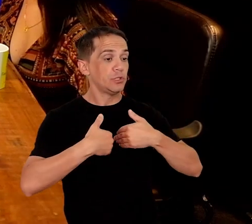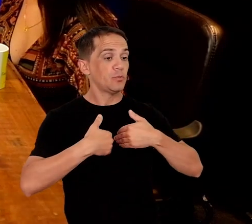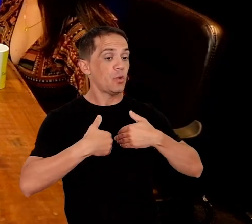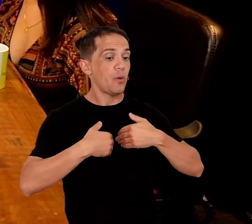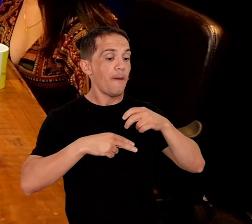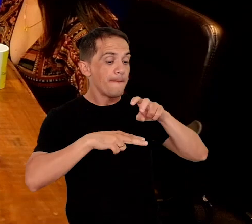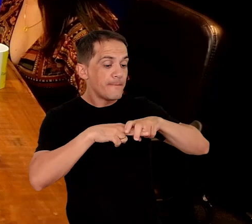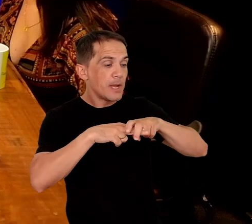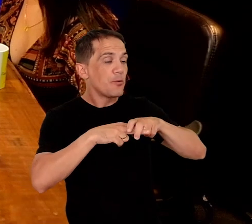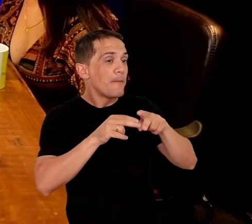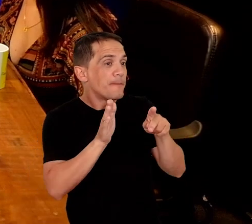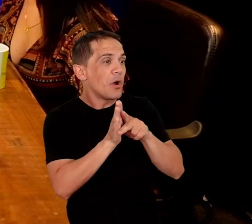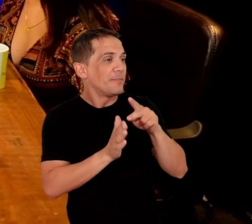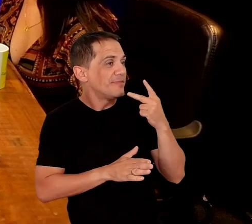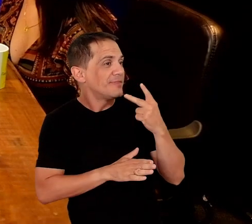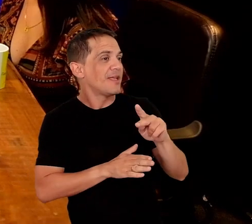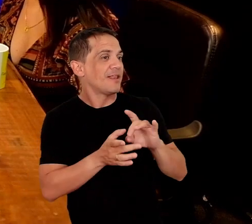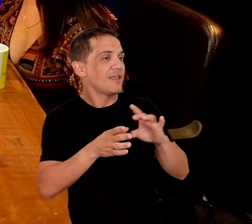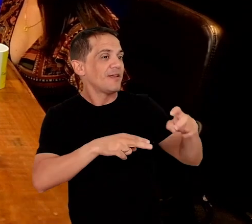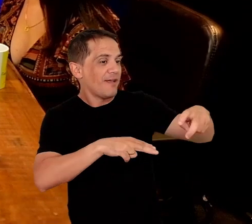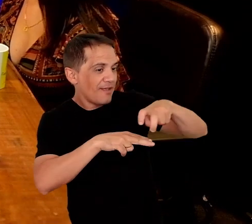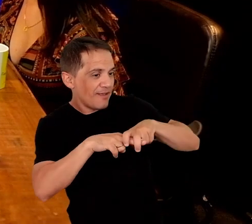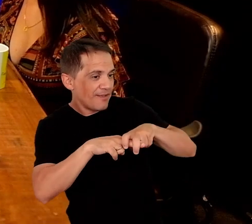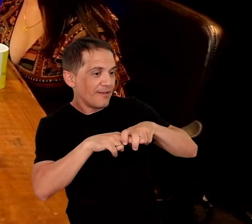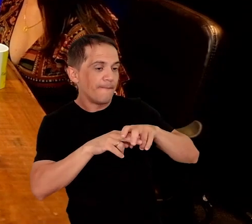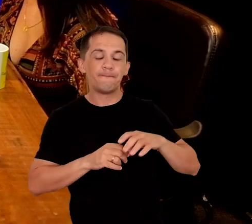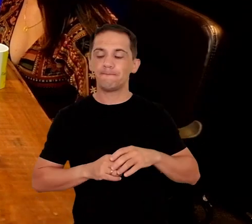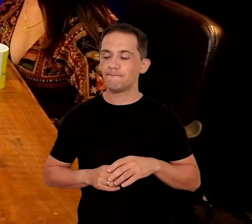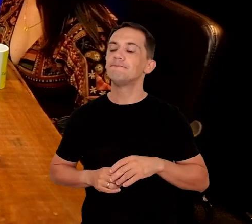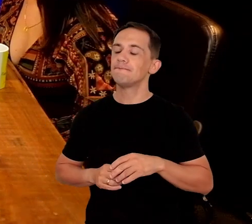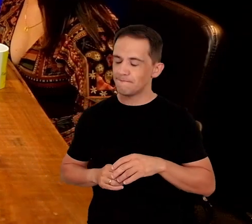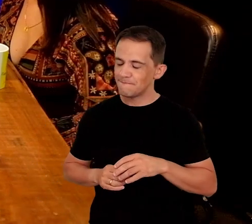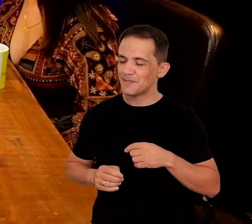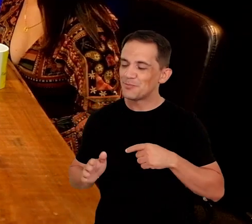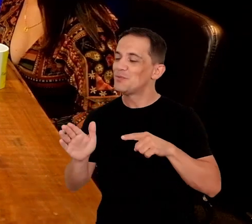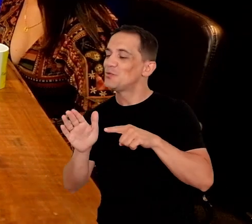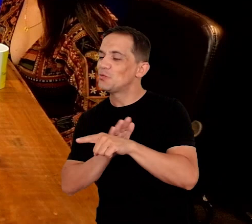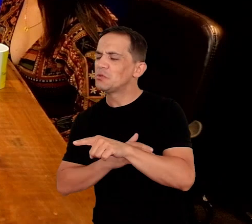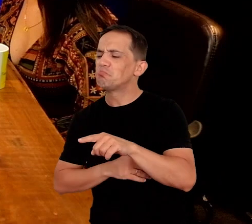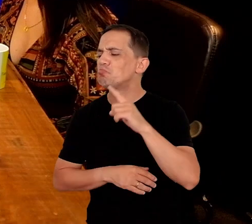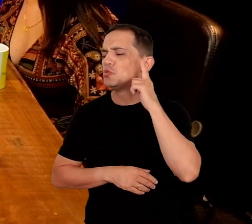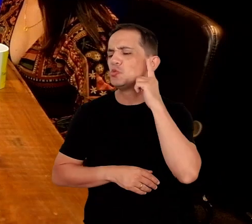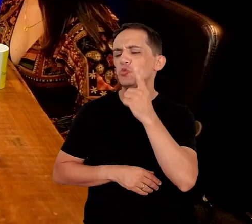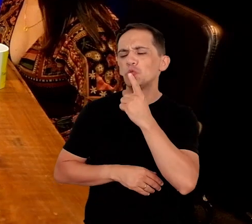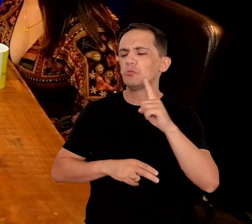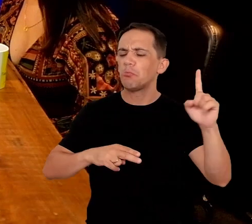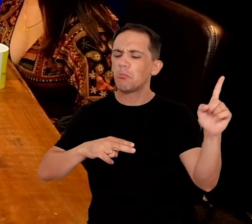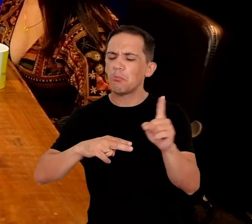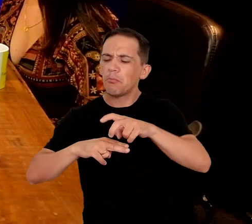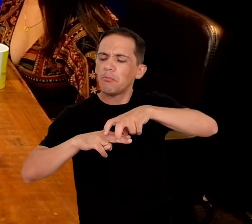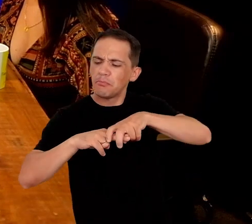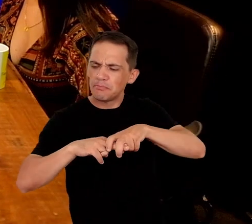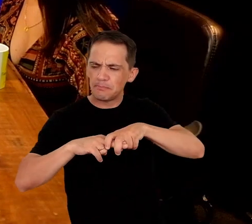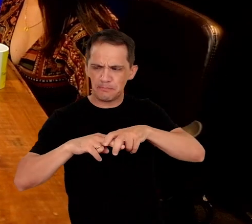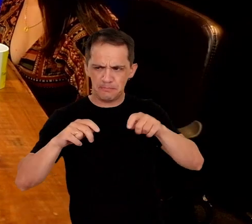autista sentar? Pro autista sentar. Aí eu puxo, claro, pro lado da Libras, né? Tá, mas e se um surdo quiser sentar?